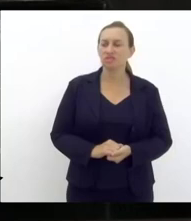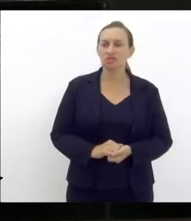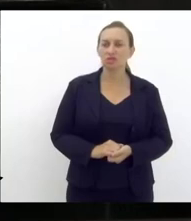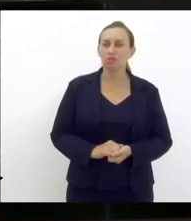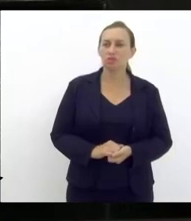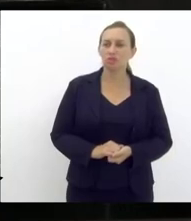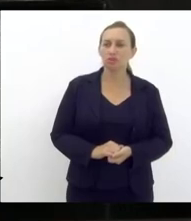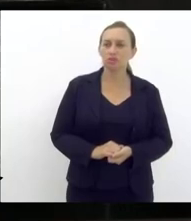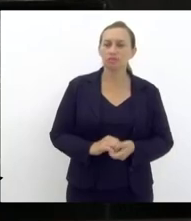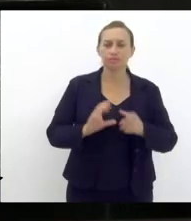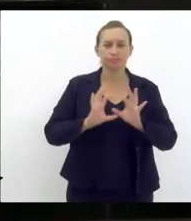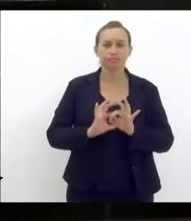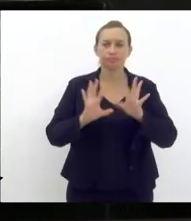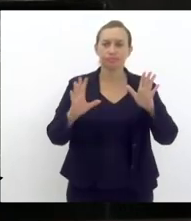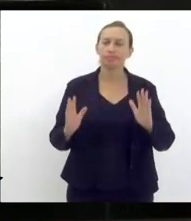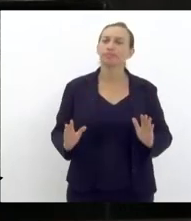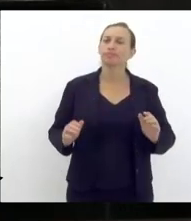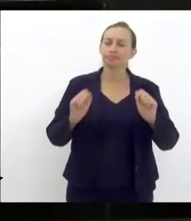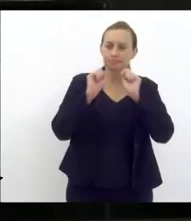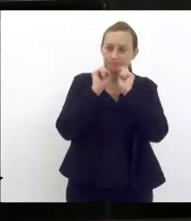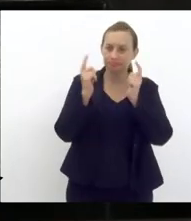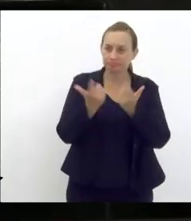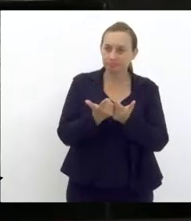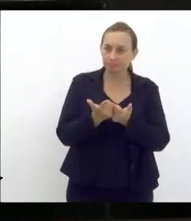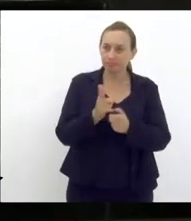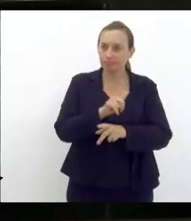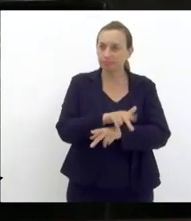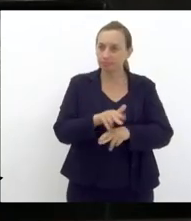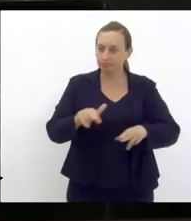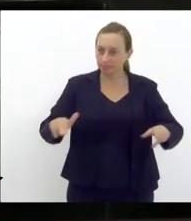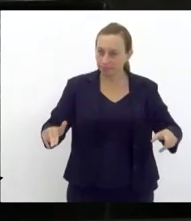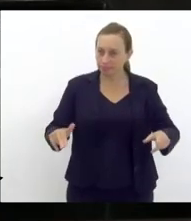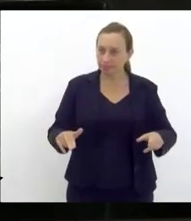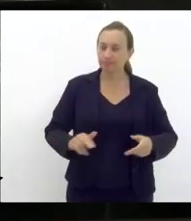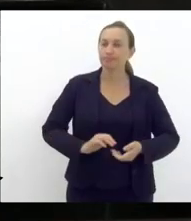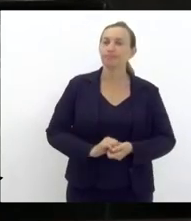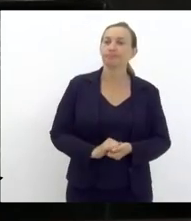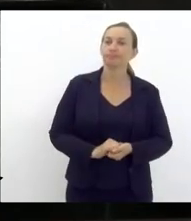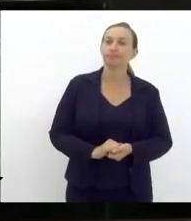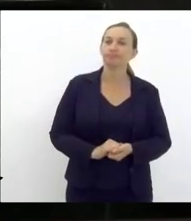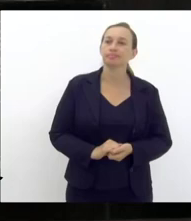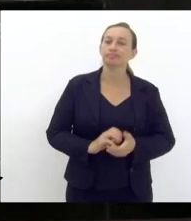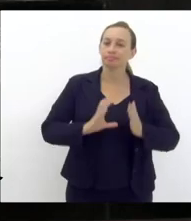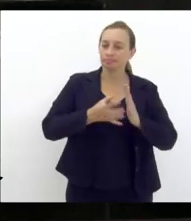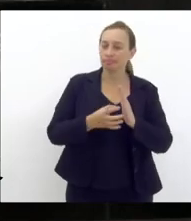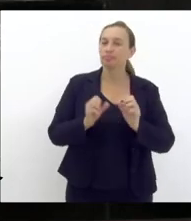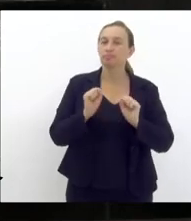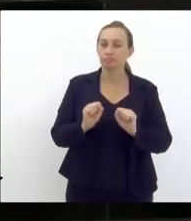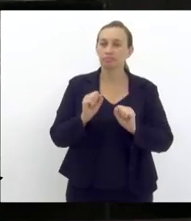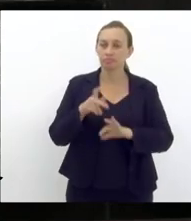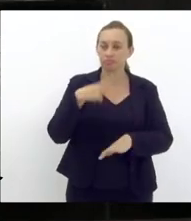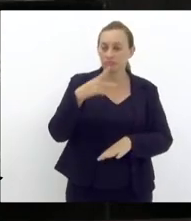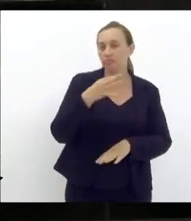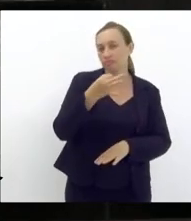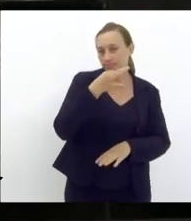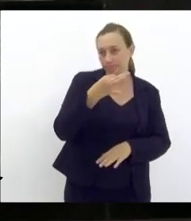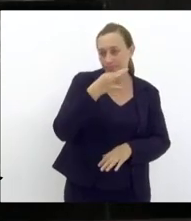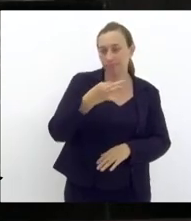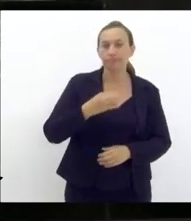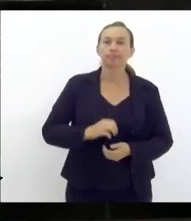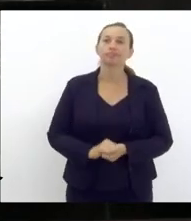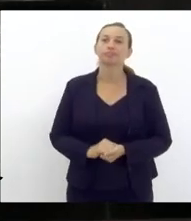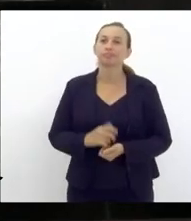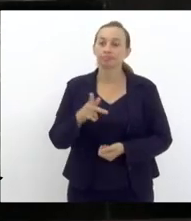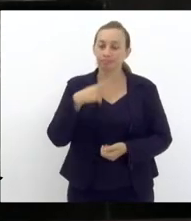democracia aqui na sua casa em que as diversas forças podem aqui expressar a sua opinião podem